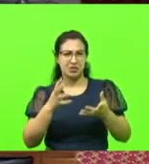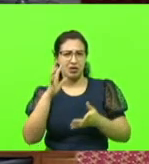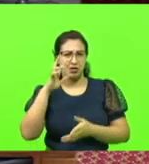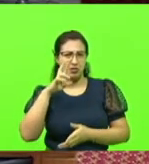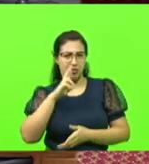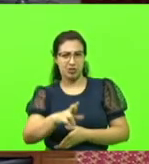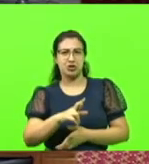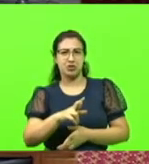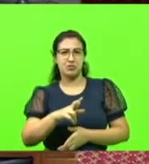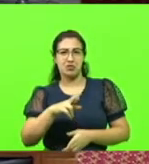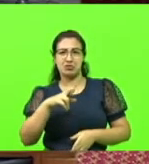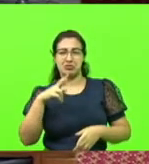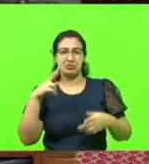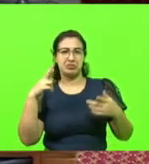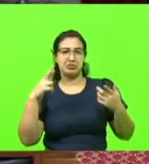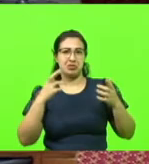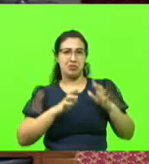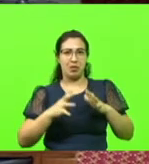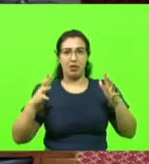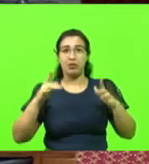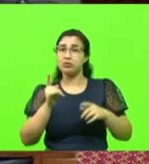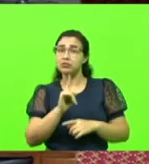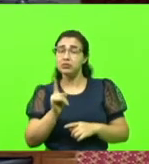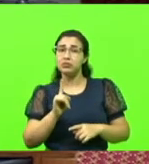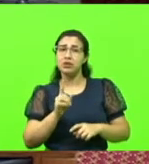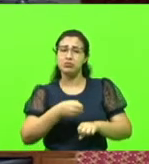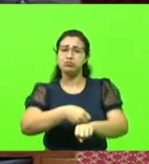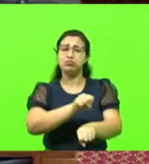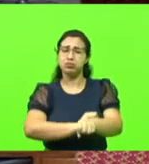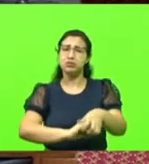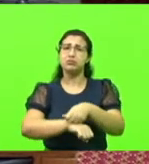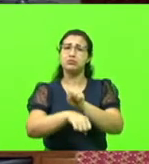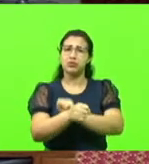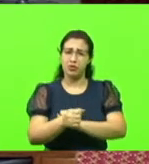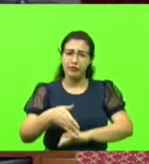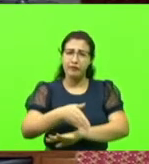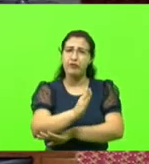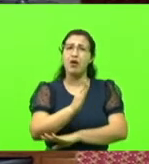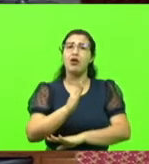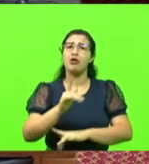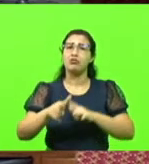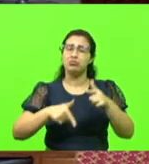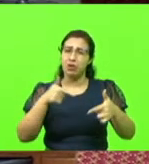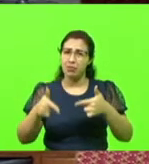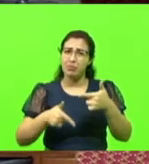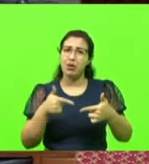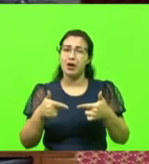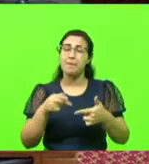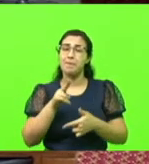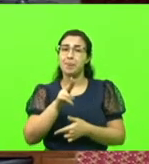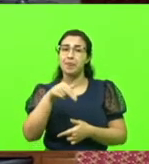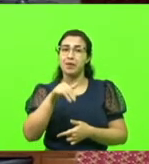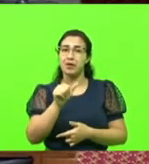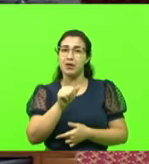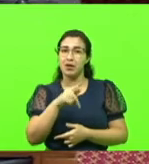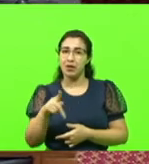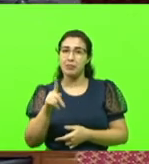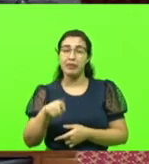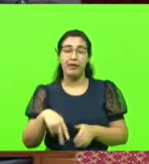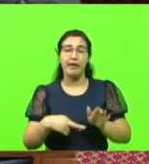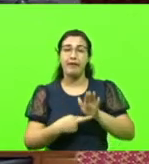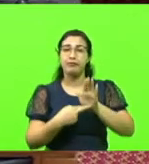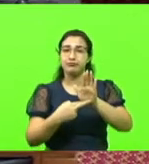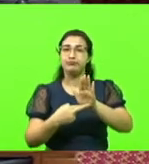miraculosas. Arregaça as mangas e vai em busca de soluções. A UNIARP é uma referência em educação